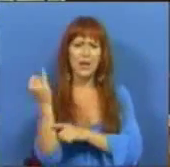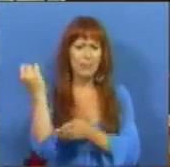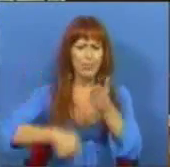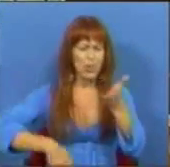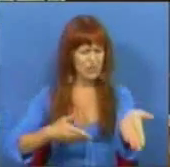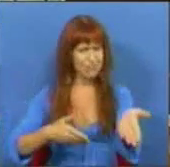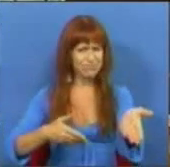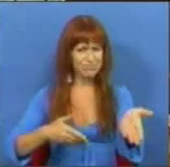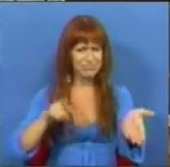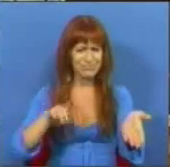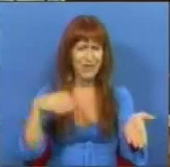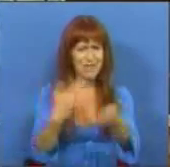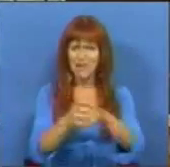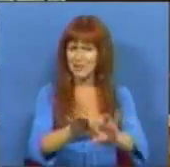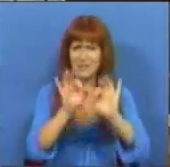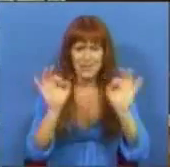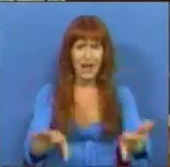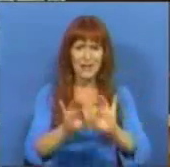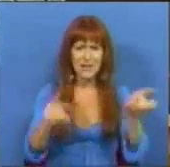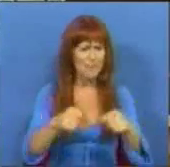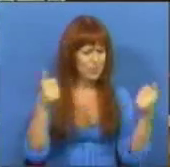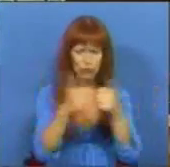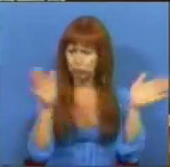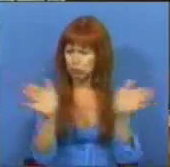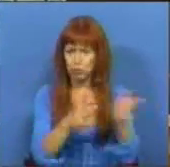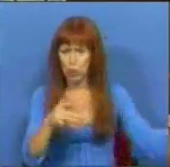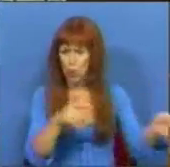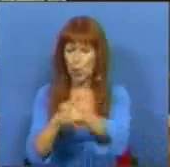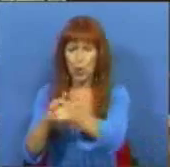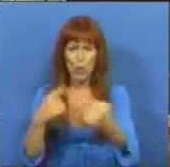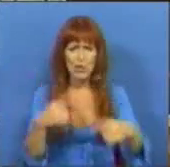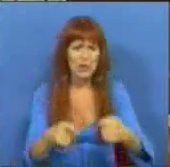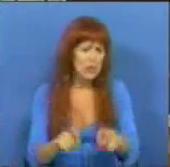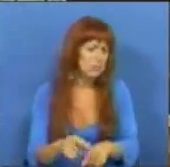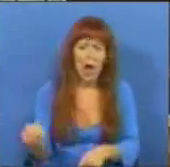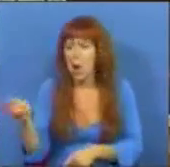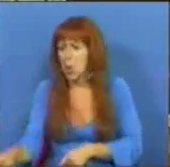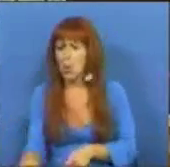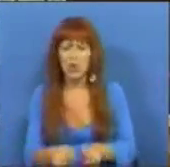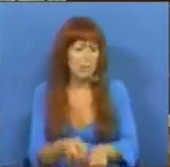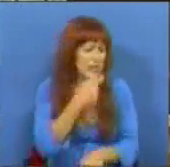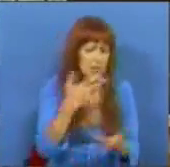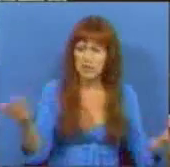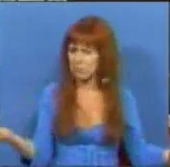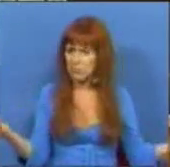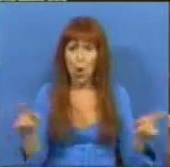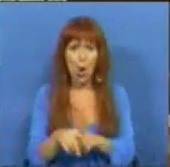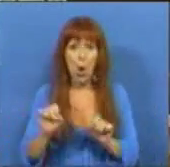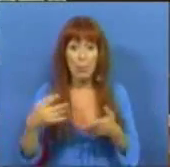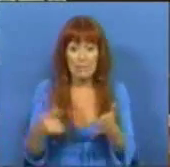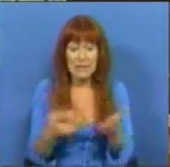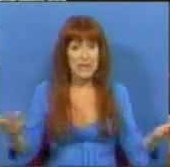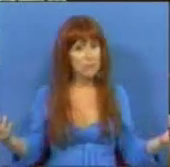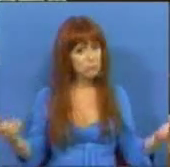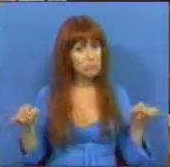imposto vá da mesma forma sobre todos os tipos de bens, seja de luxo, seja um medicamento, ou seja de primeira